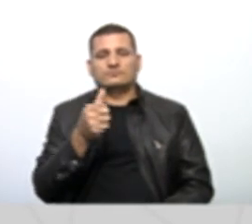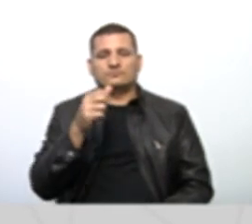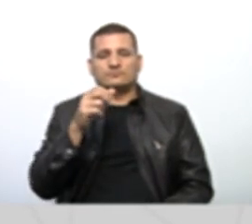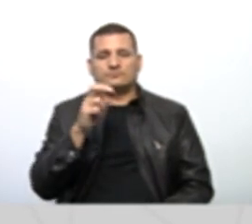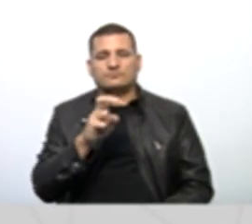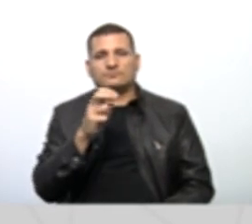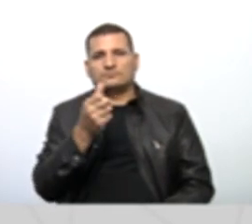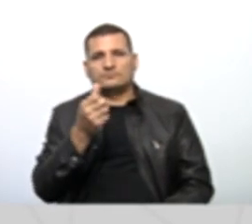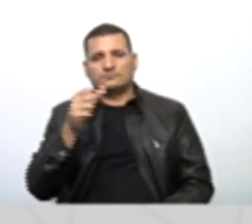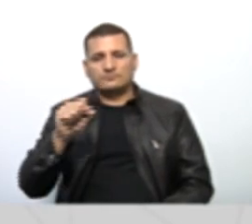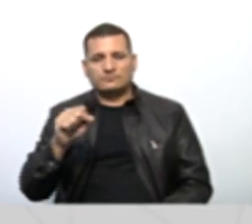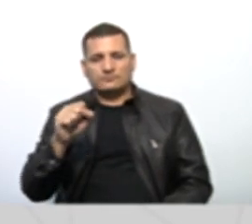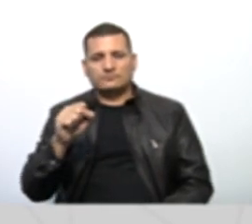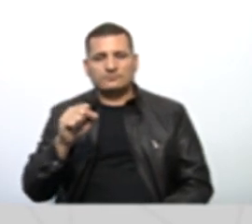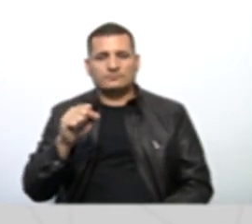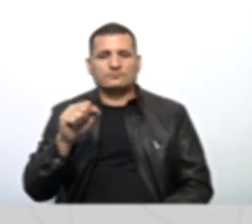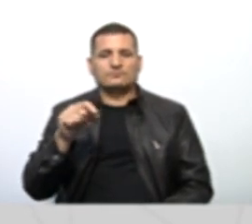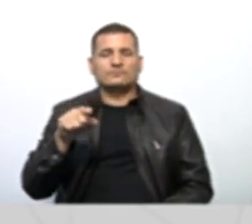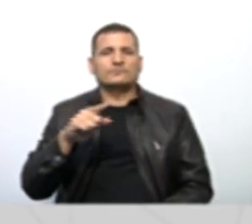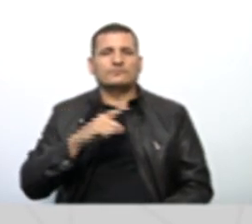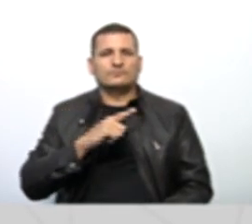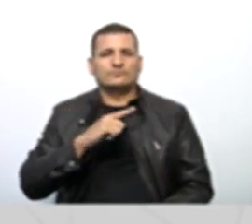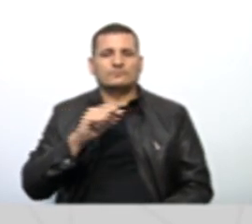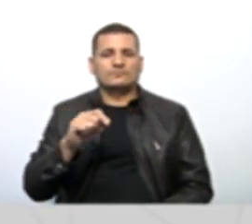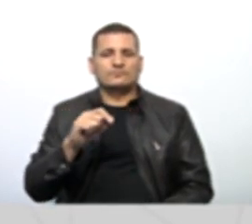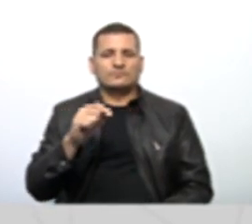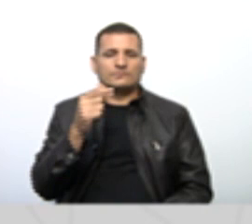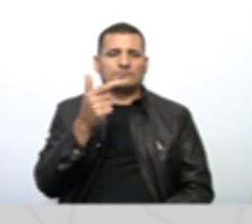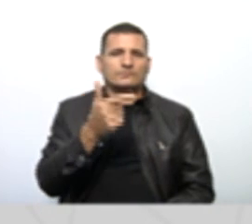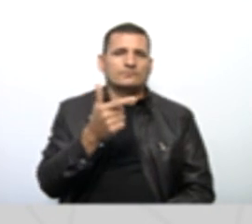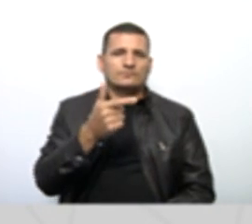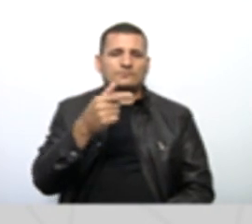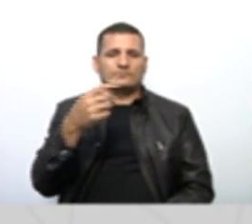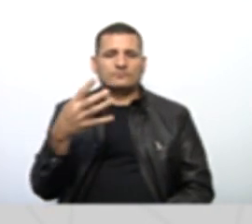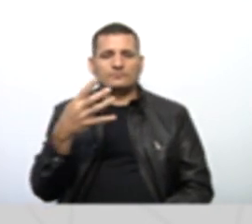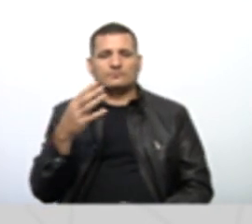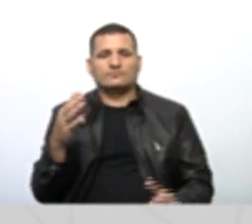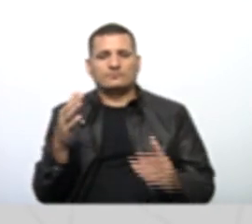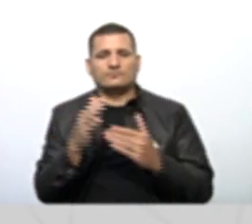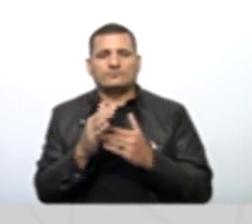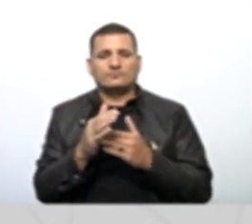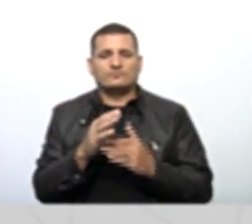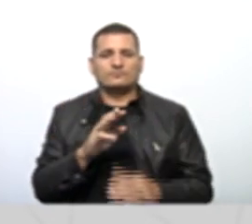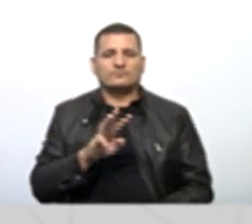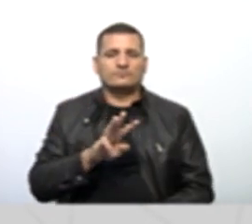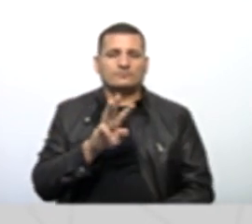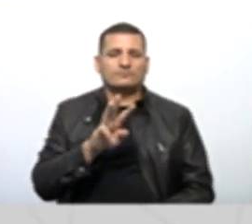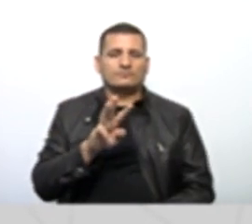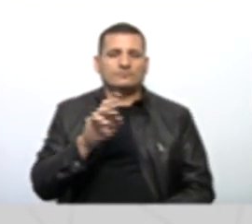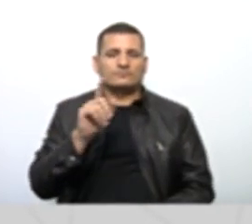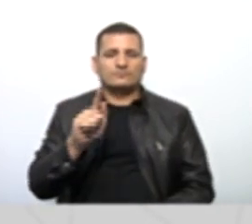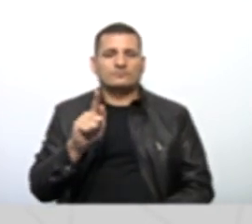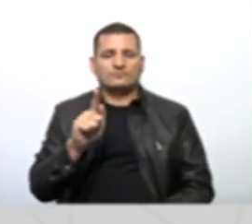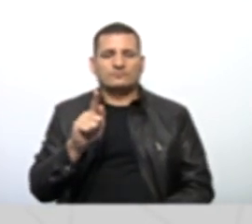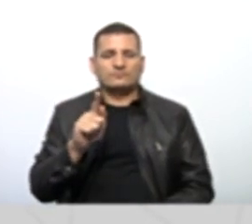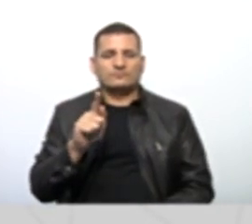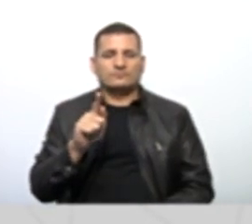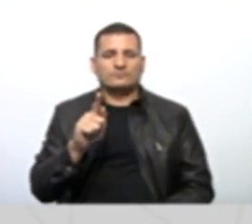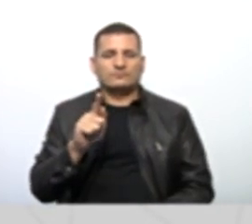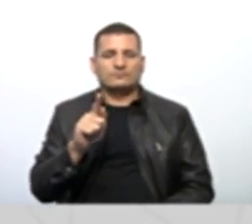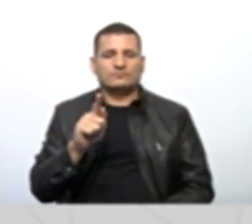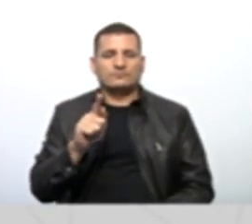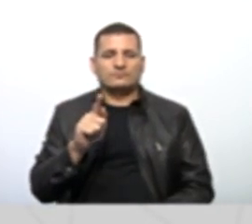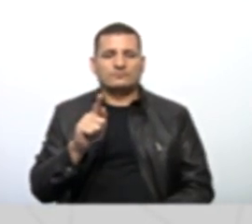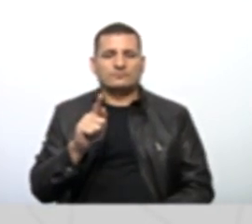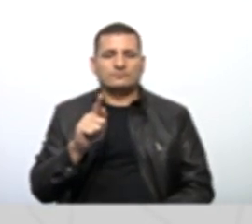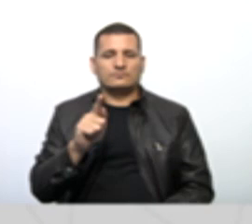possui uma bitola de 24 a wg e banda passante de até 250 mega